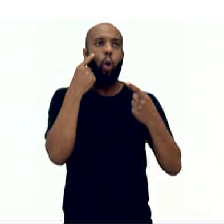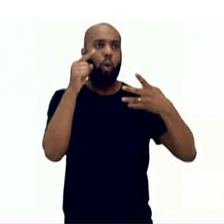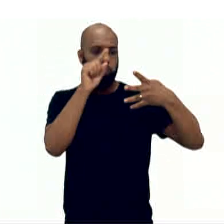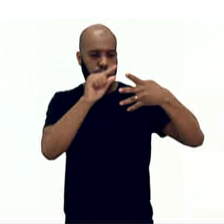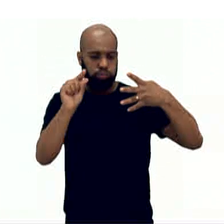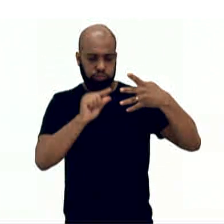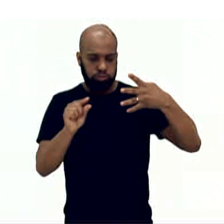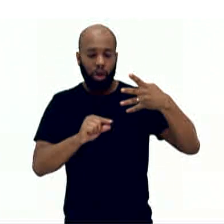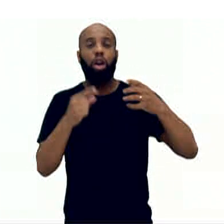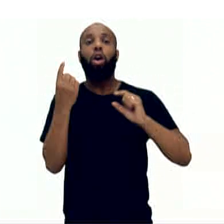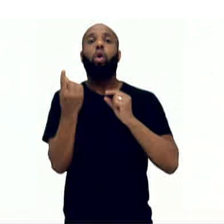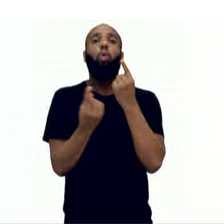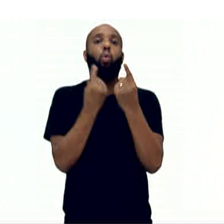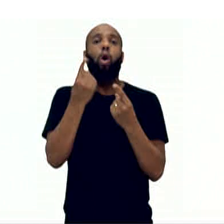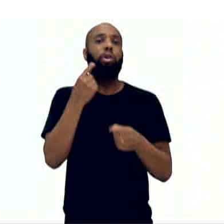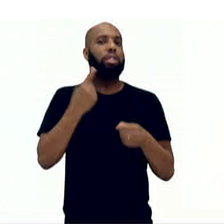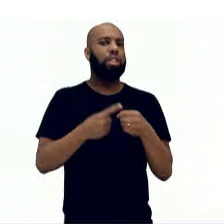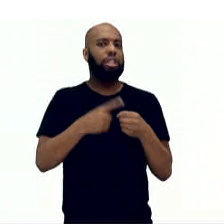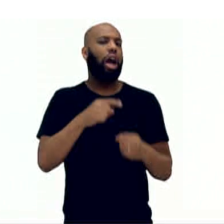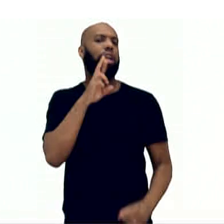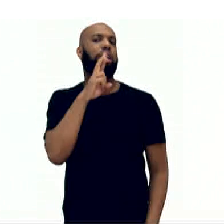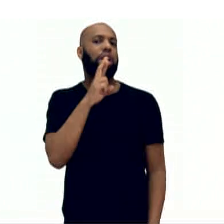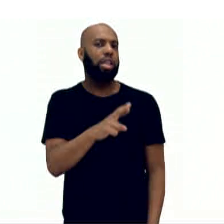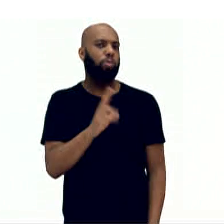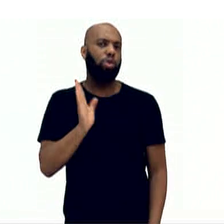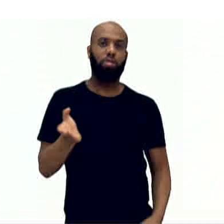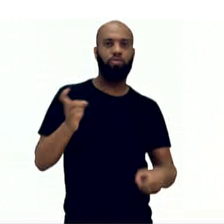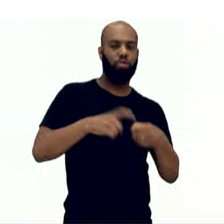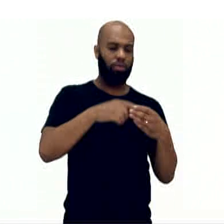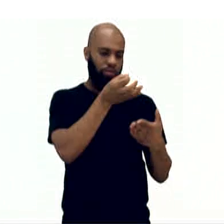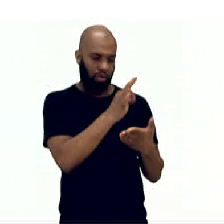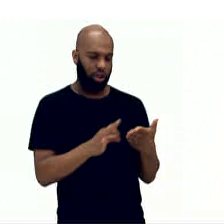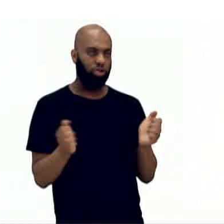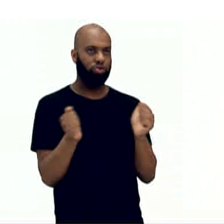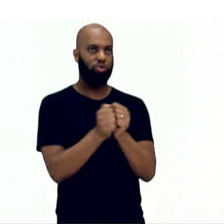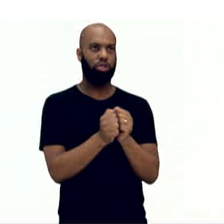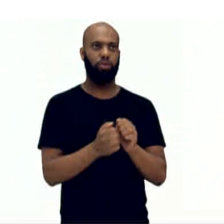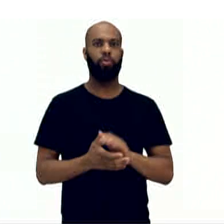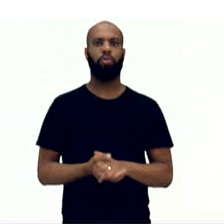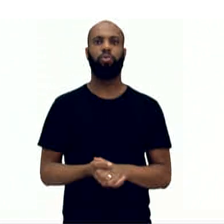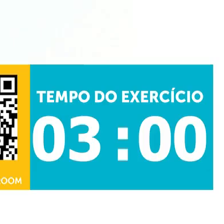tenho aqui, quais são? Respondam lá que a gente já volta para corrigir.